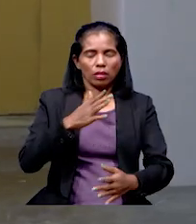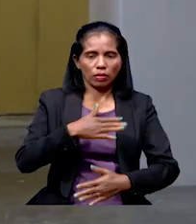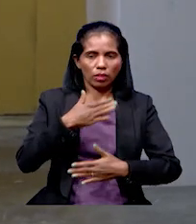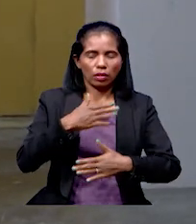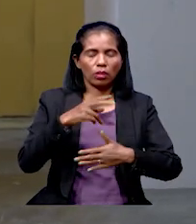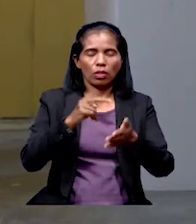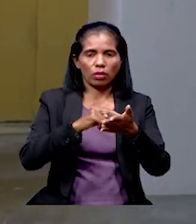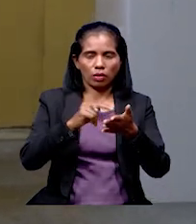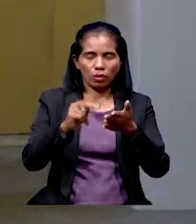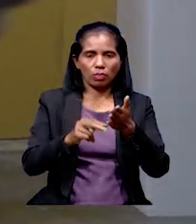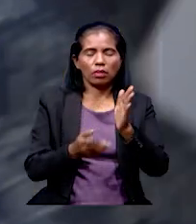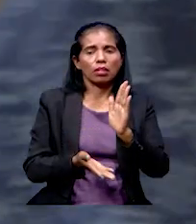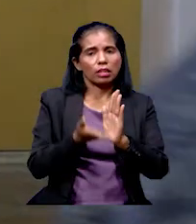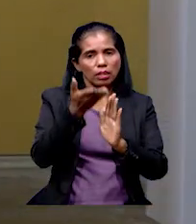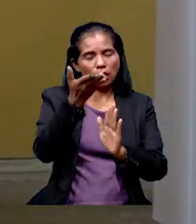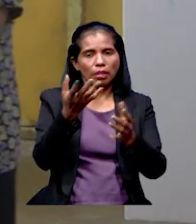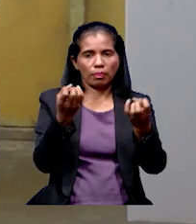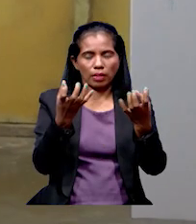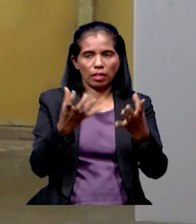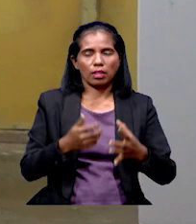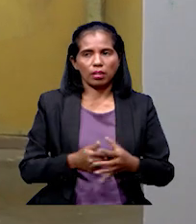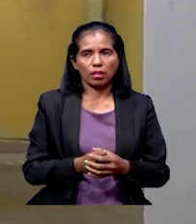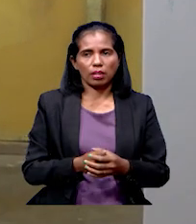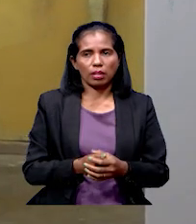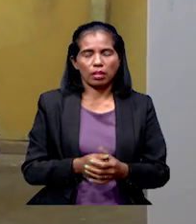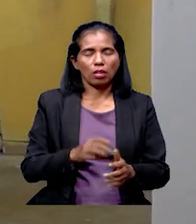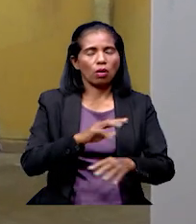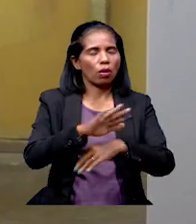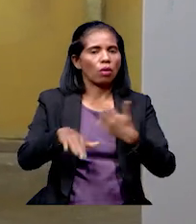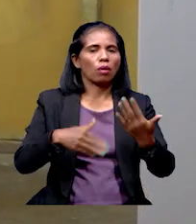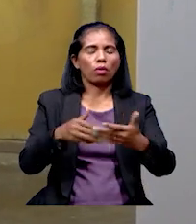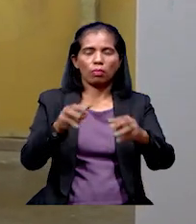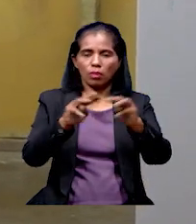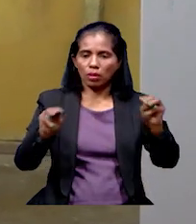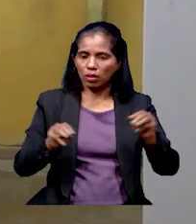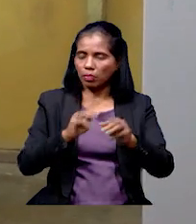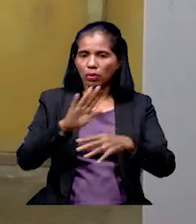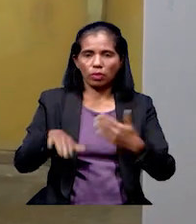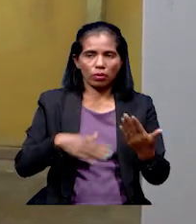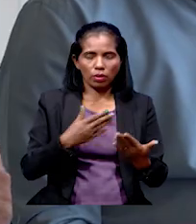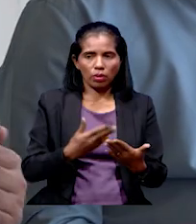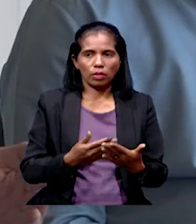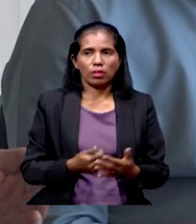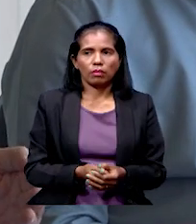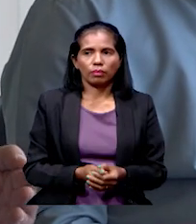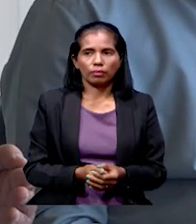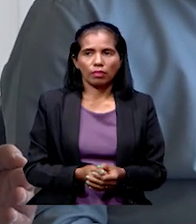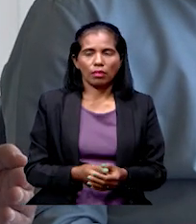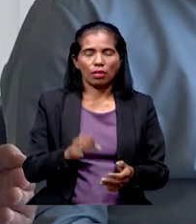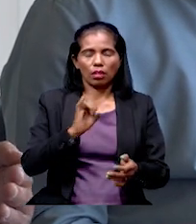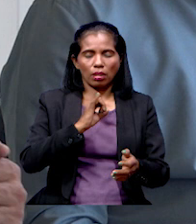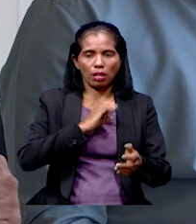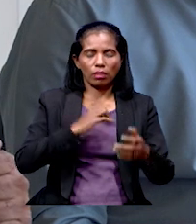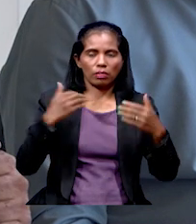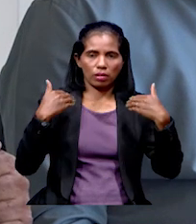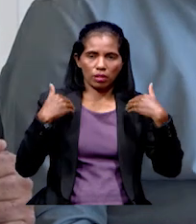numur na ve sa e barak e quasi municipio vototo ba haunia